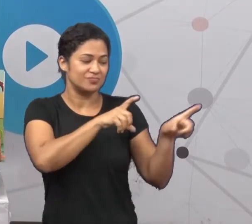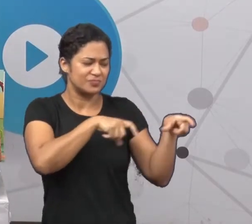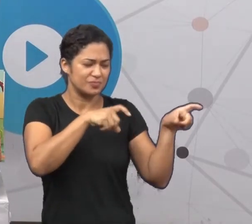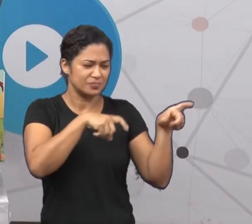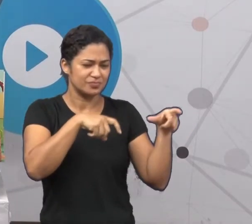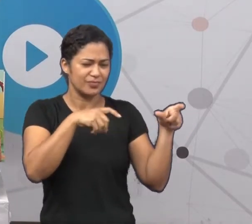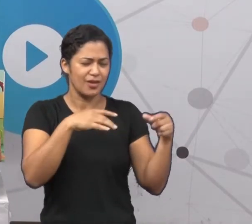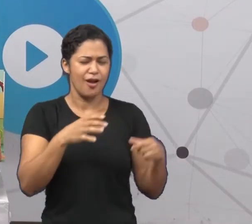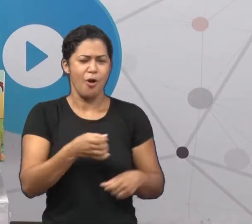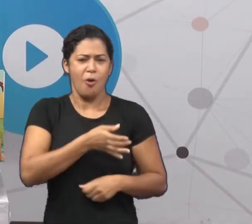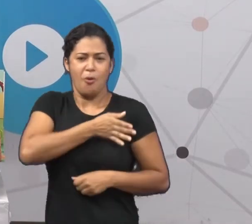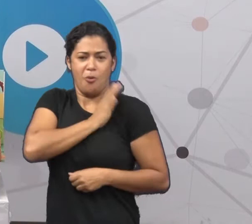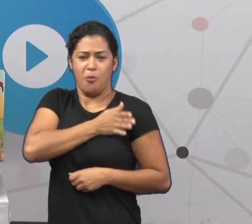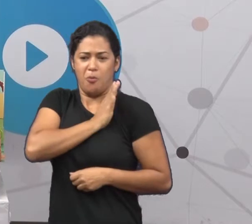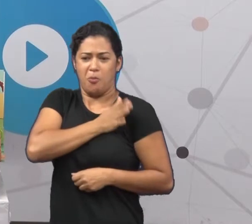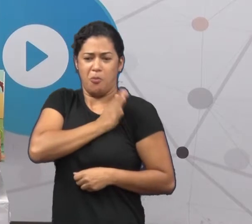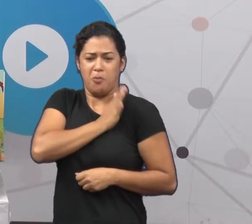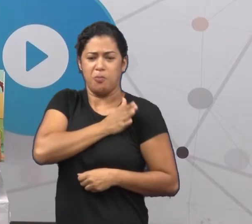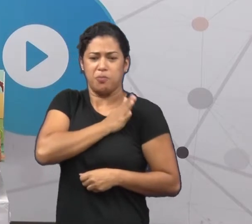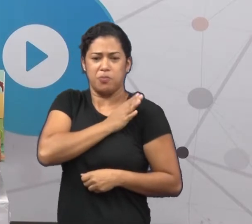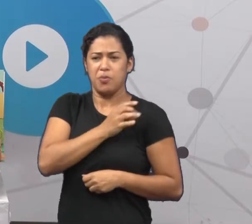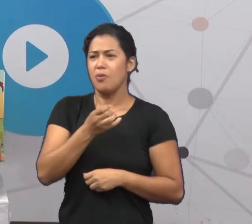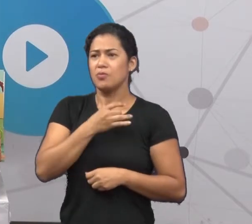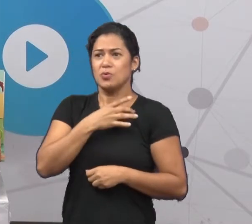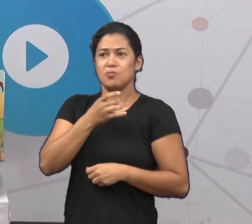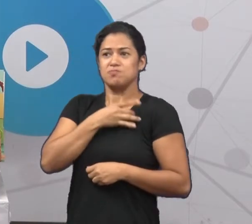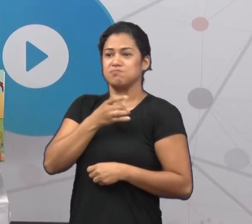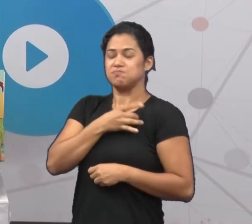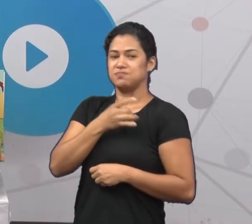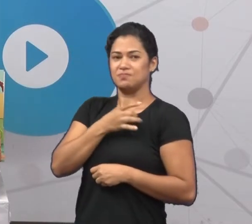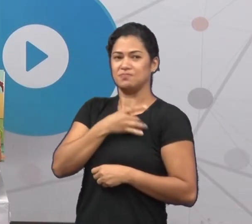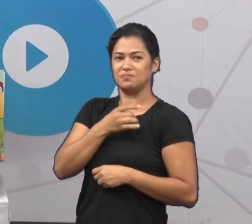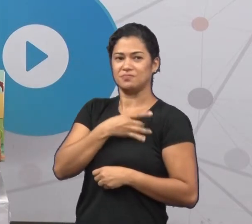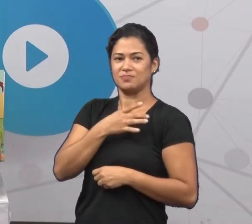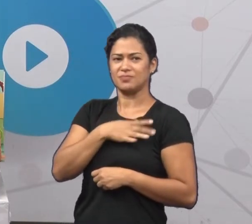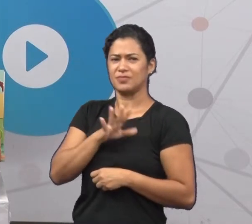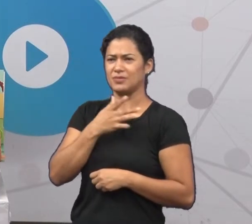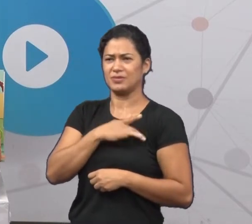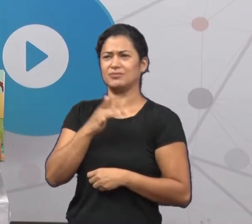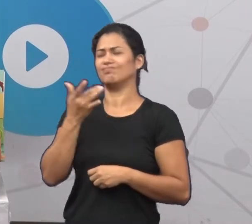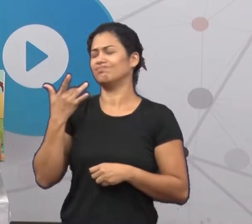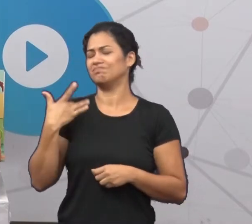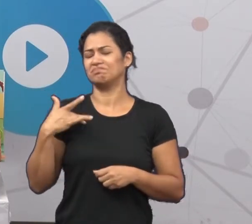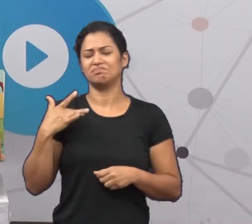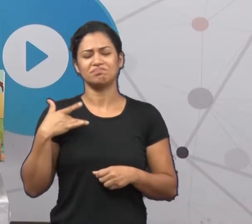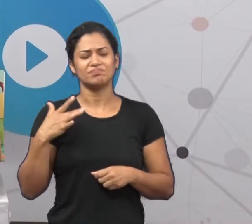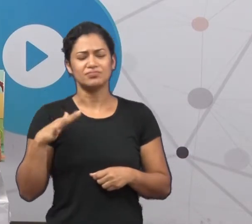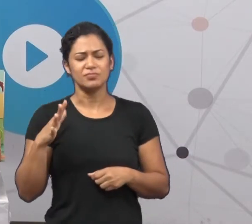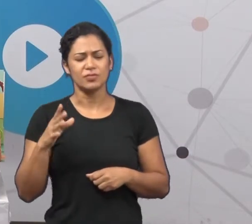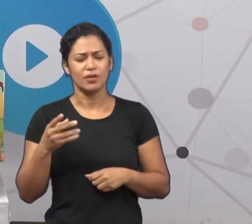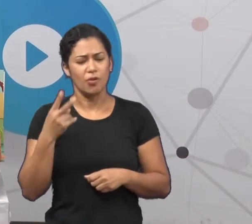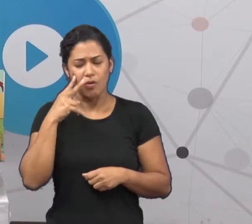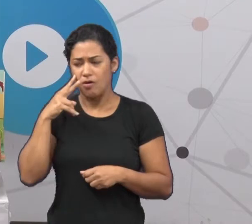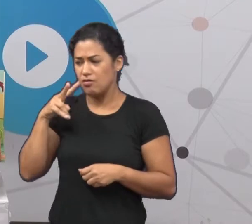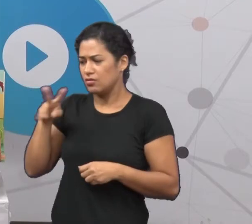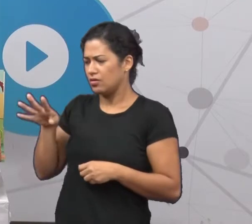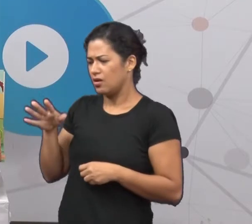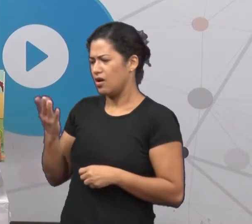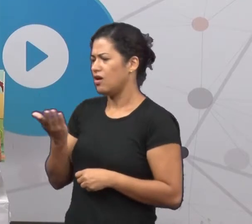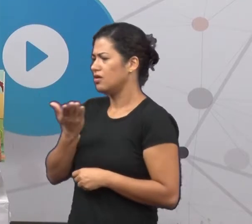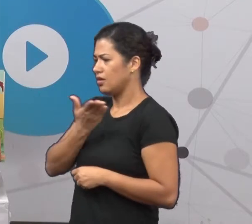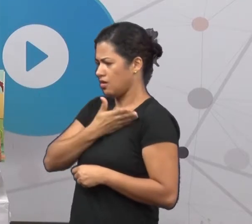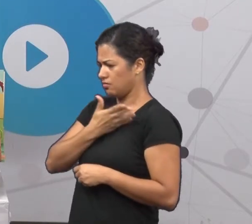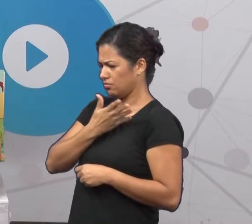quase para o coraçãozinho dele. Ele então olhou para o amigo e disse: Meu amigo,